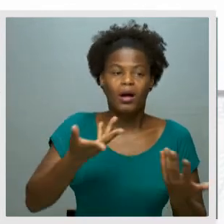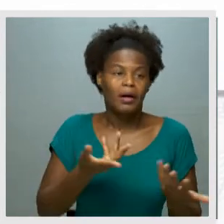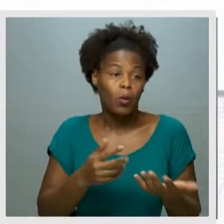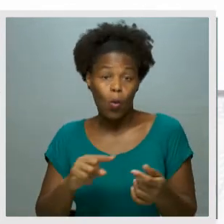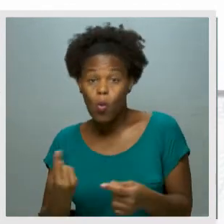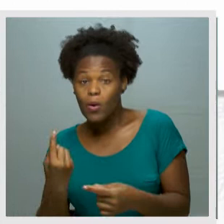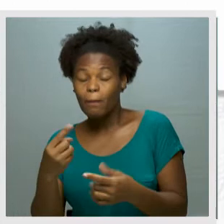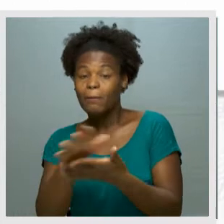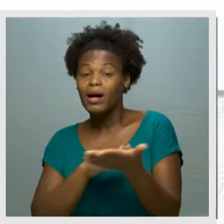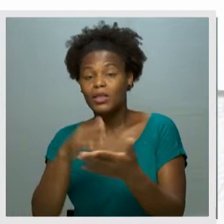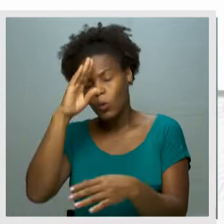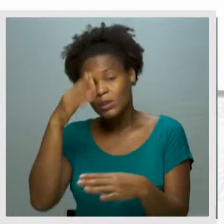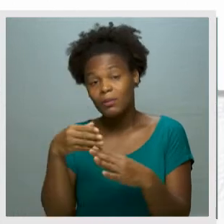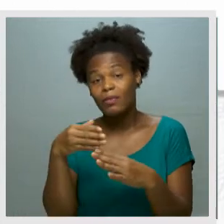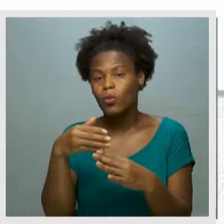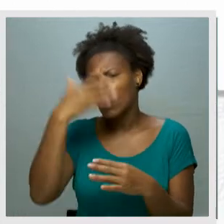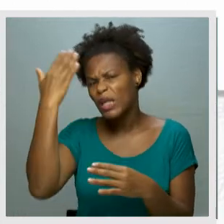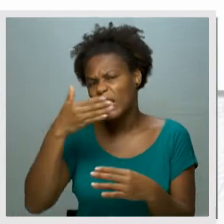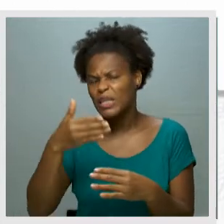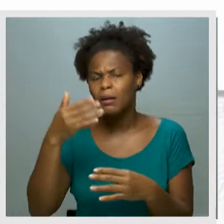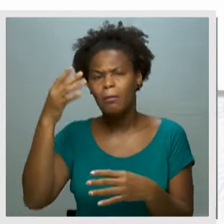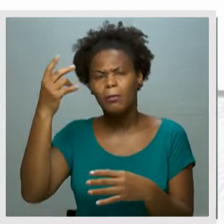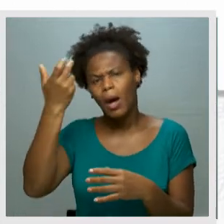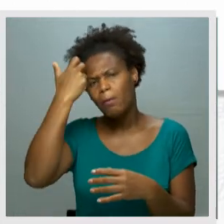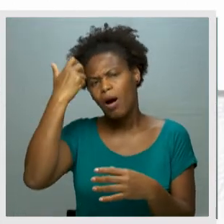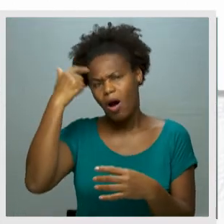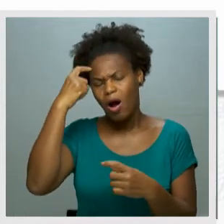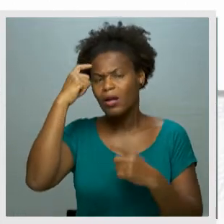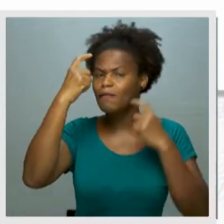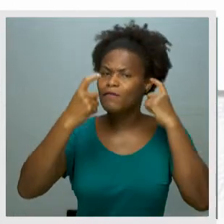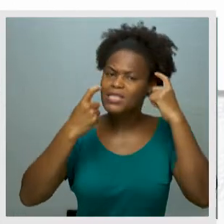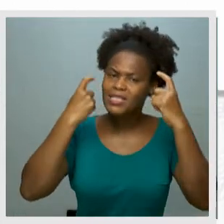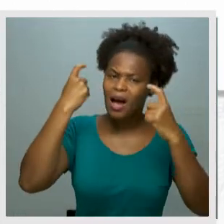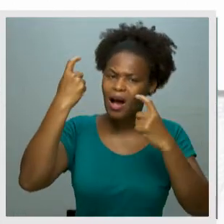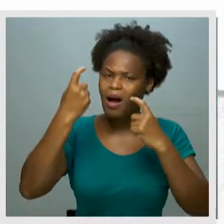com base em acontecimentos do cotidiano, memórias,